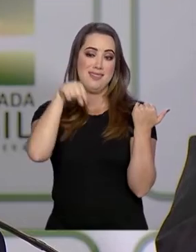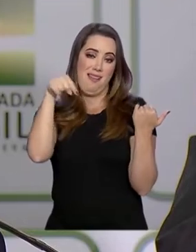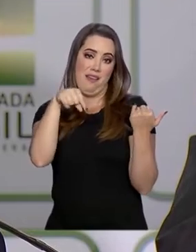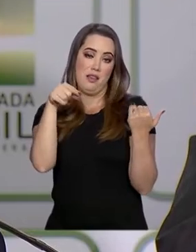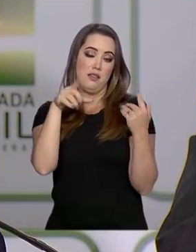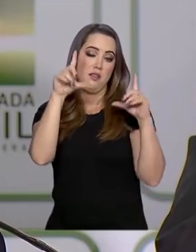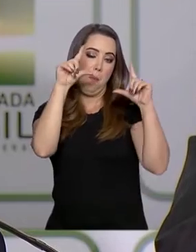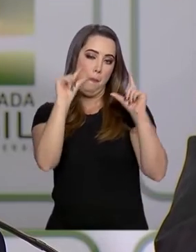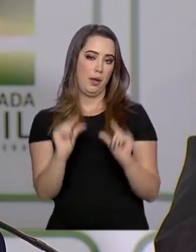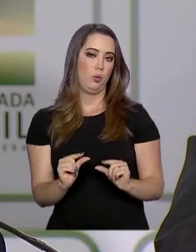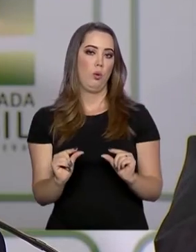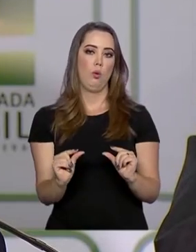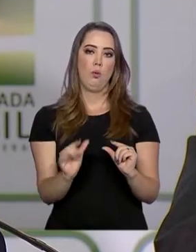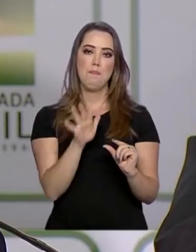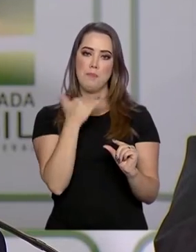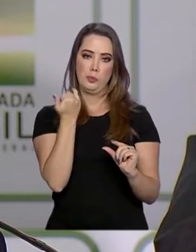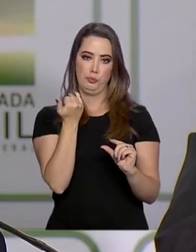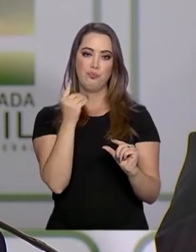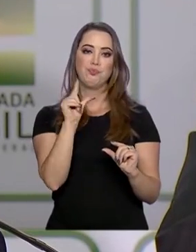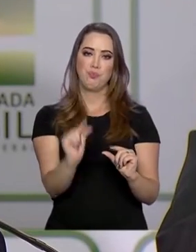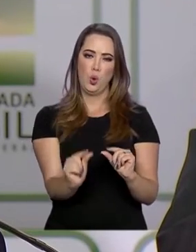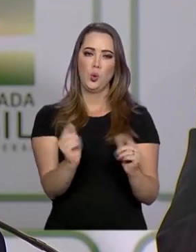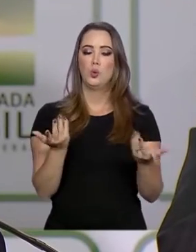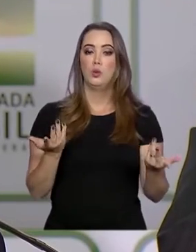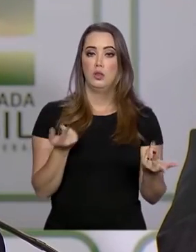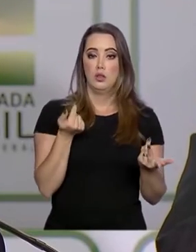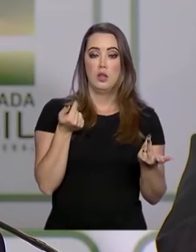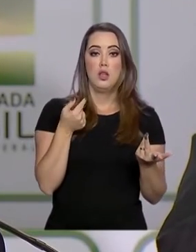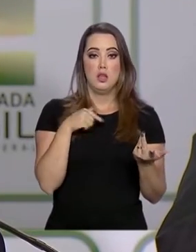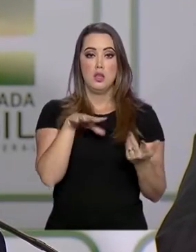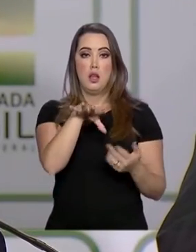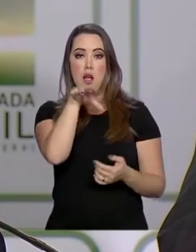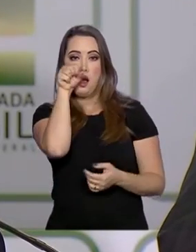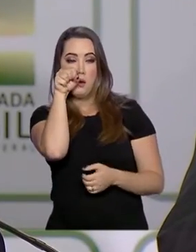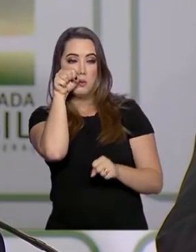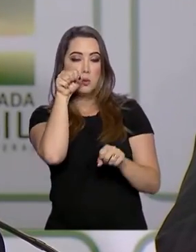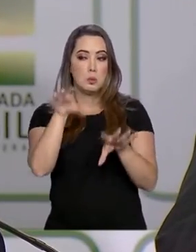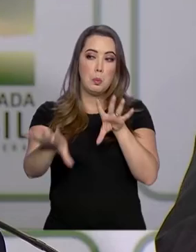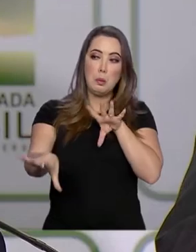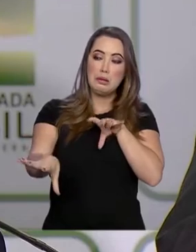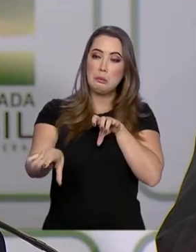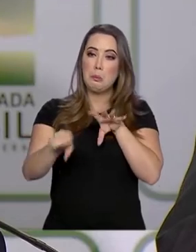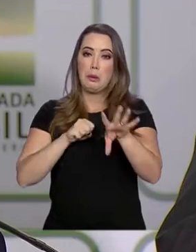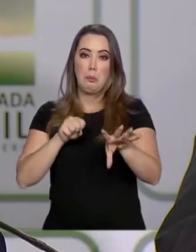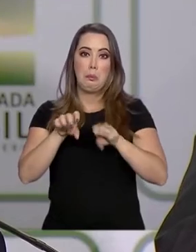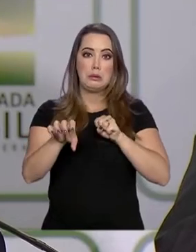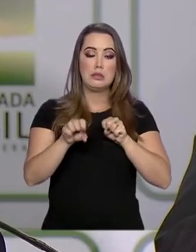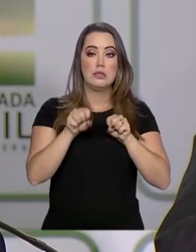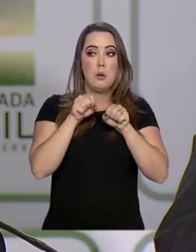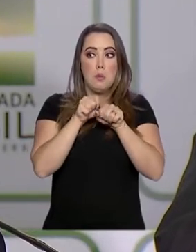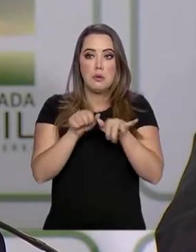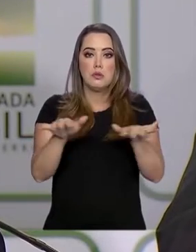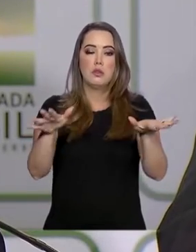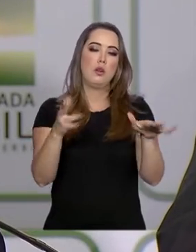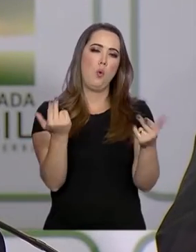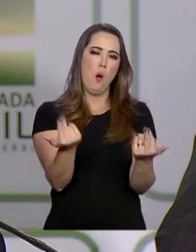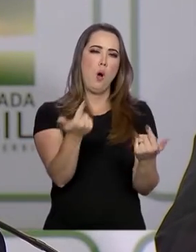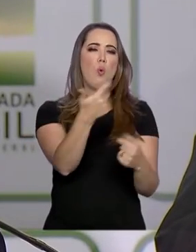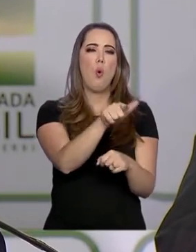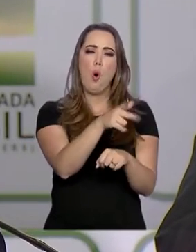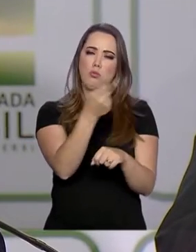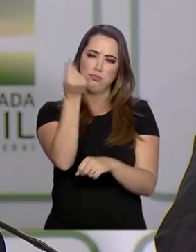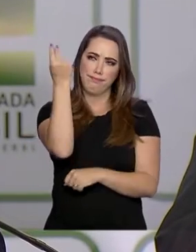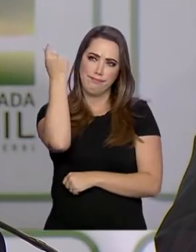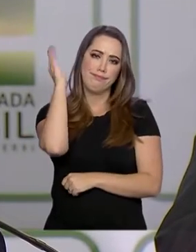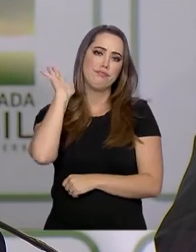se comporta bem a menor e ela tem uma transmissibilidade similar a determinadas gripes que a humanidade